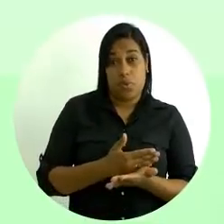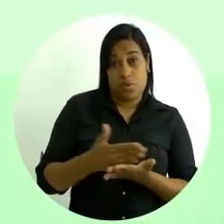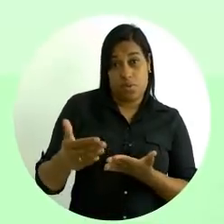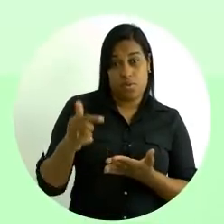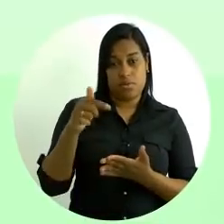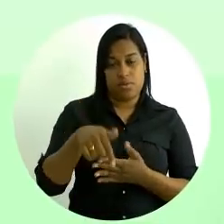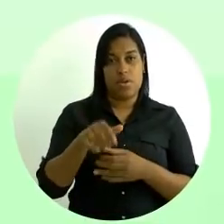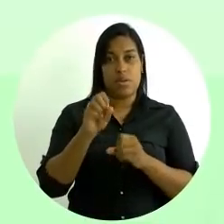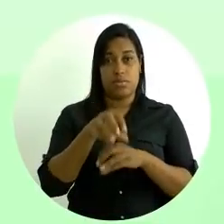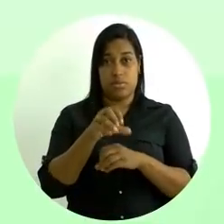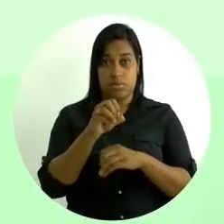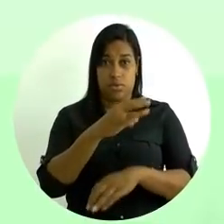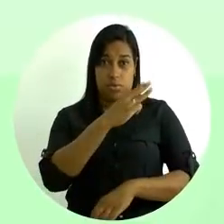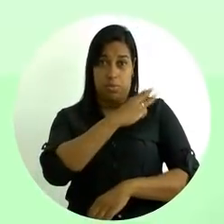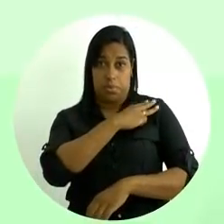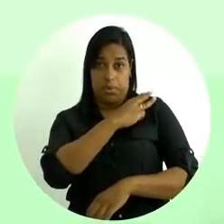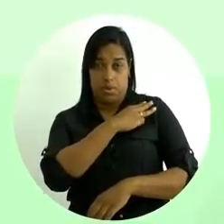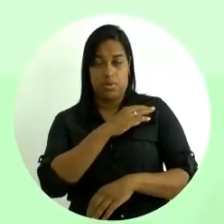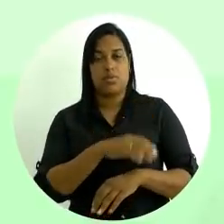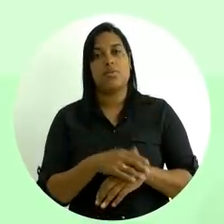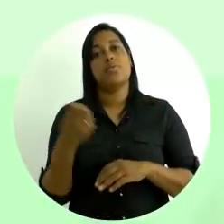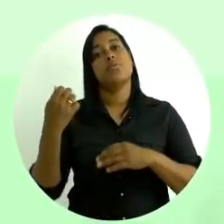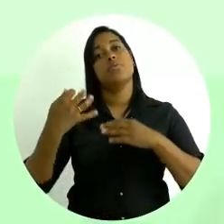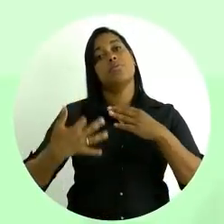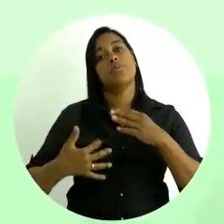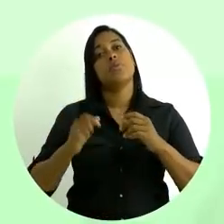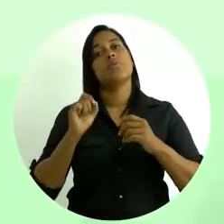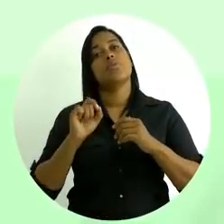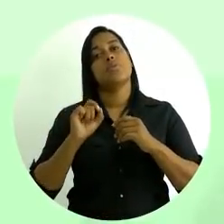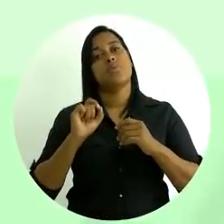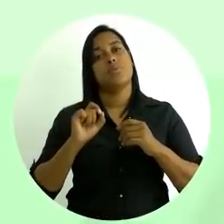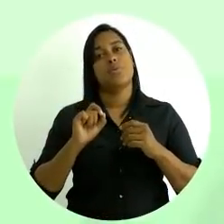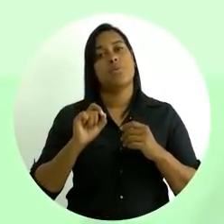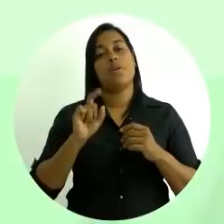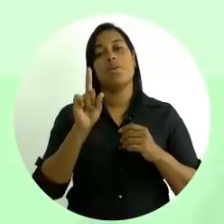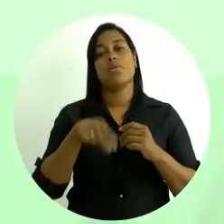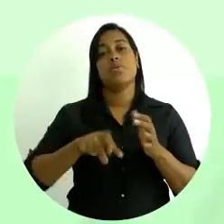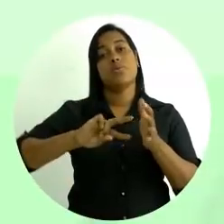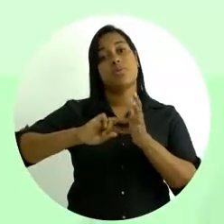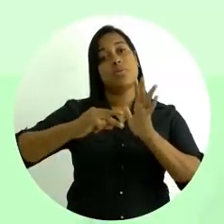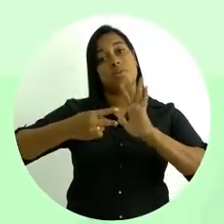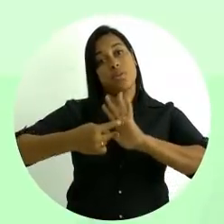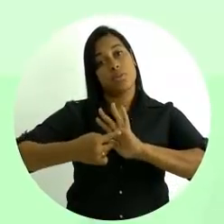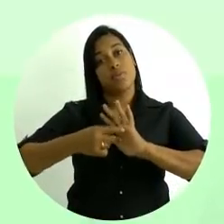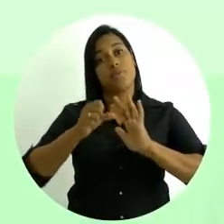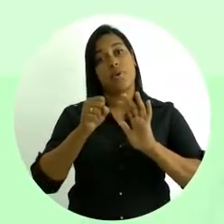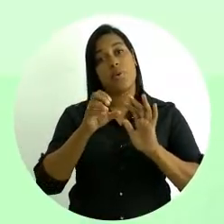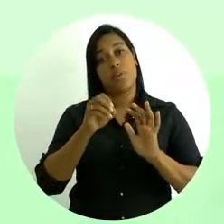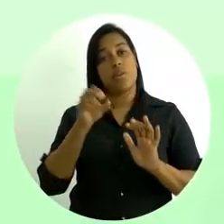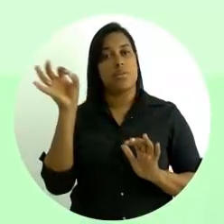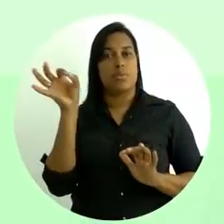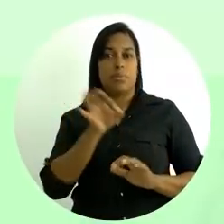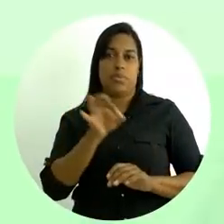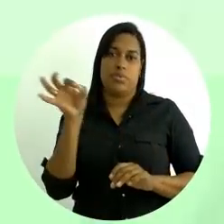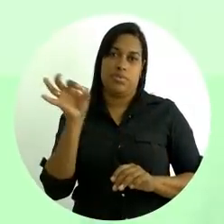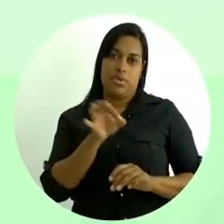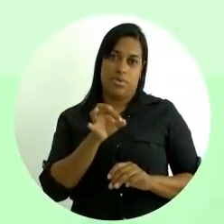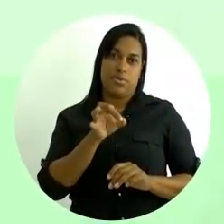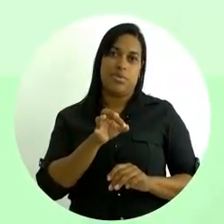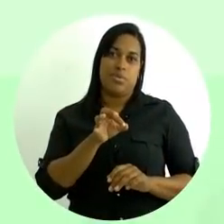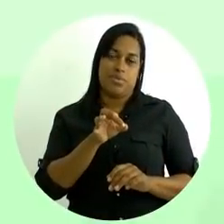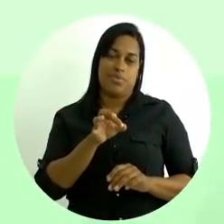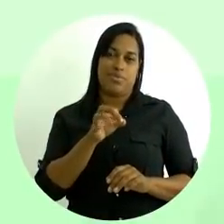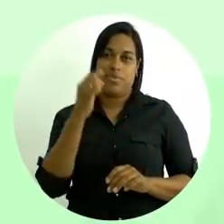Ao iniciar esse ensino fundamental, nós vamos estar falando claramente que isso corresponde a